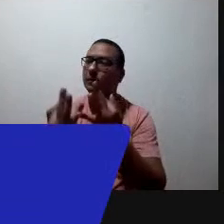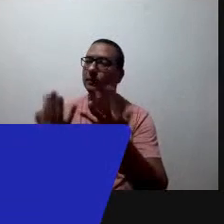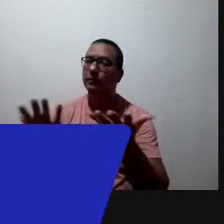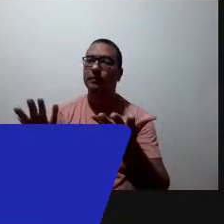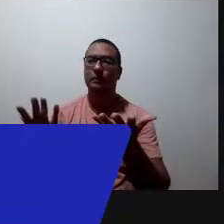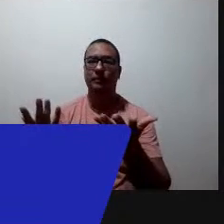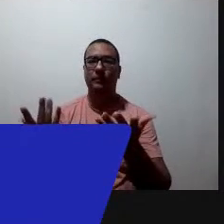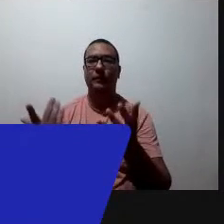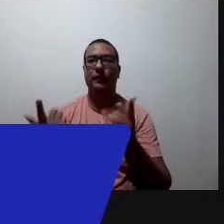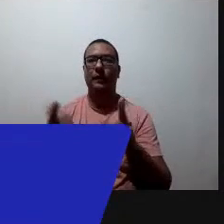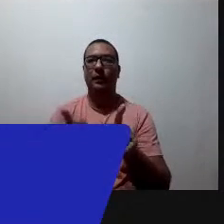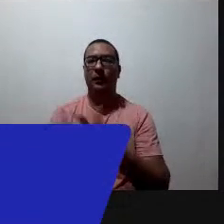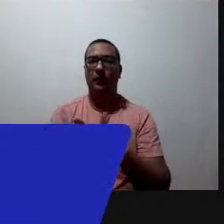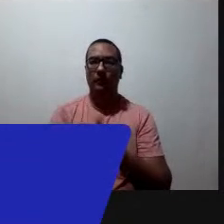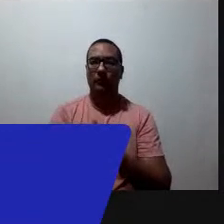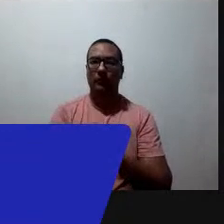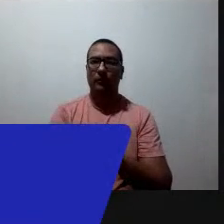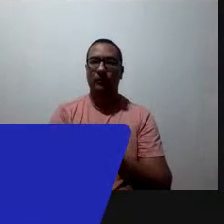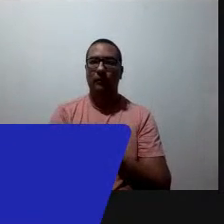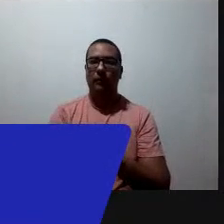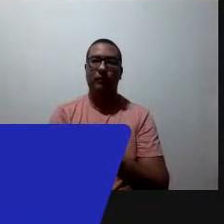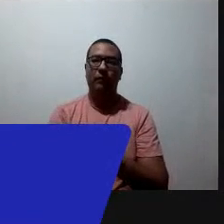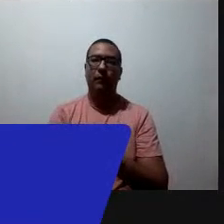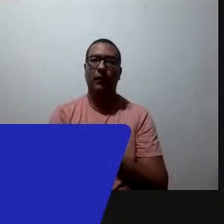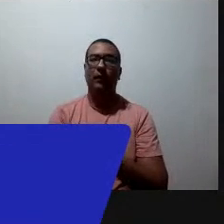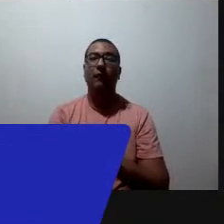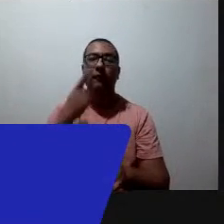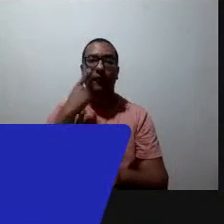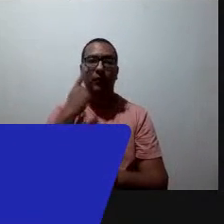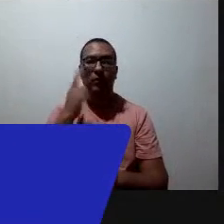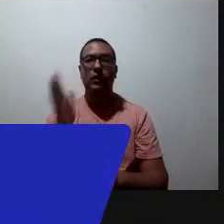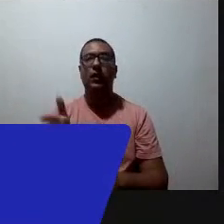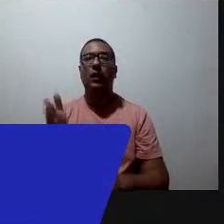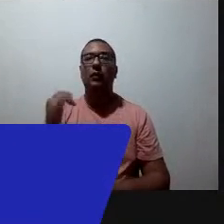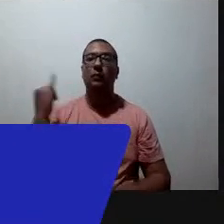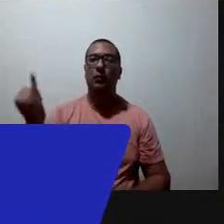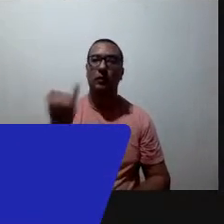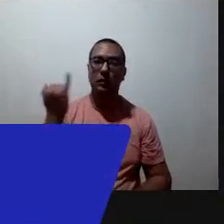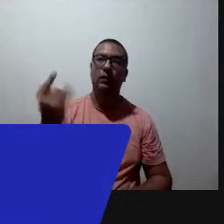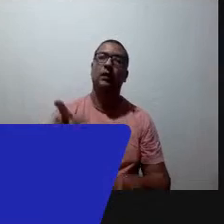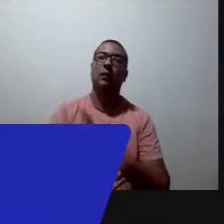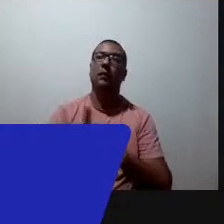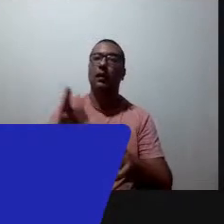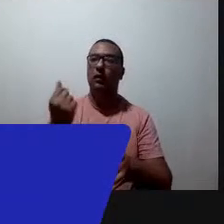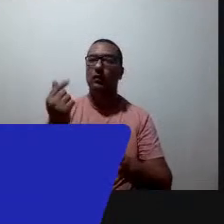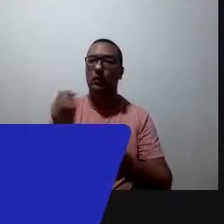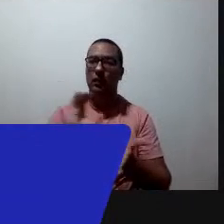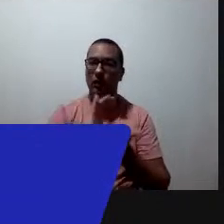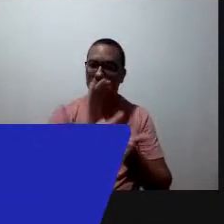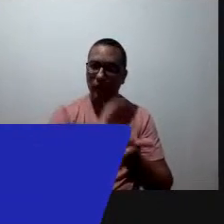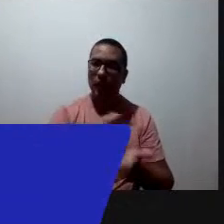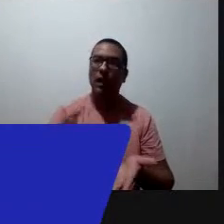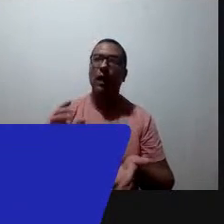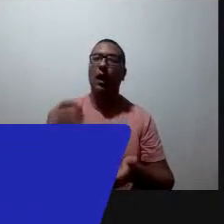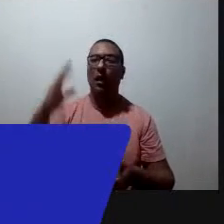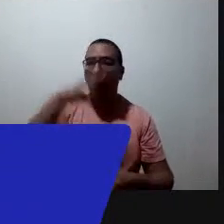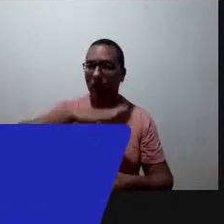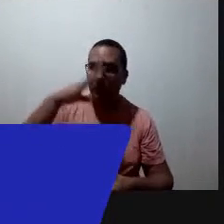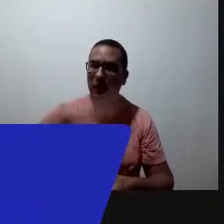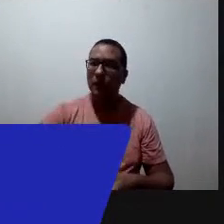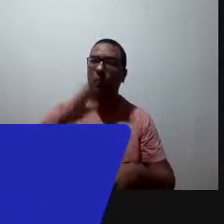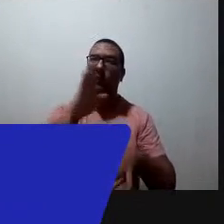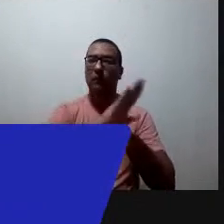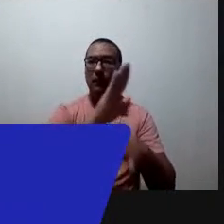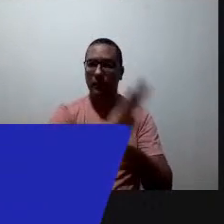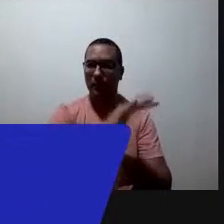nós tivemos a necessidade de ter um auxílio emergencial para essas pessoas